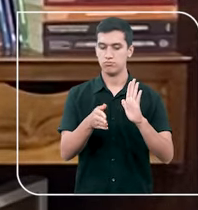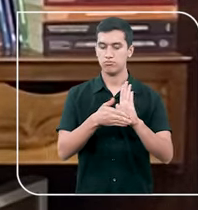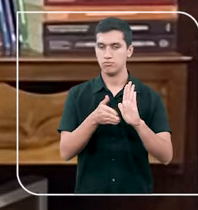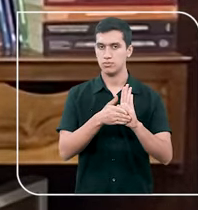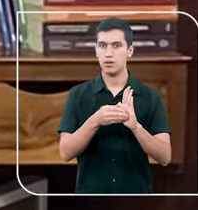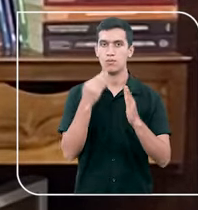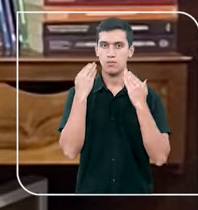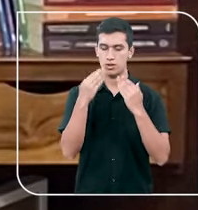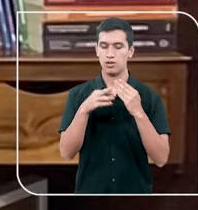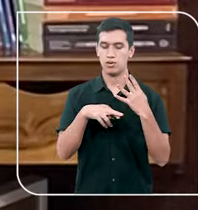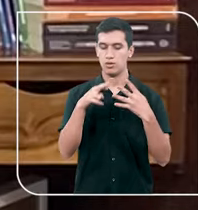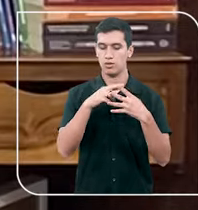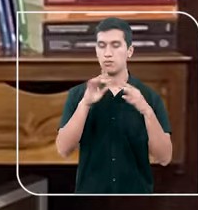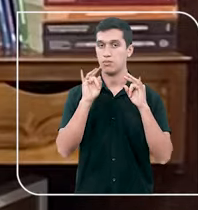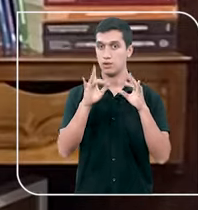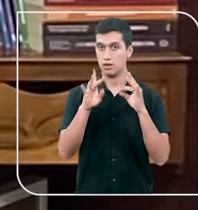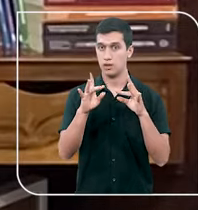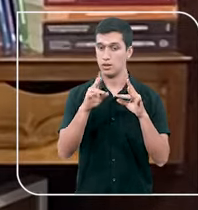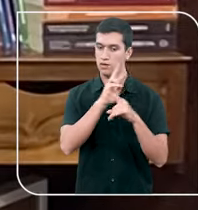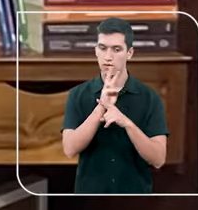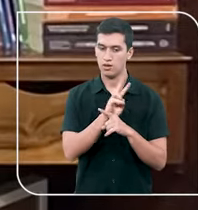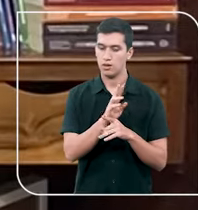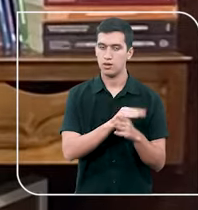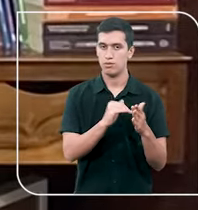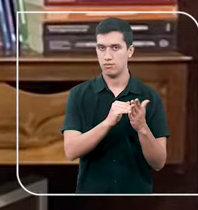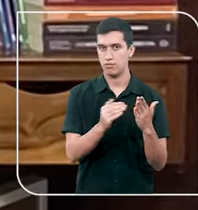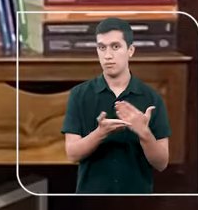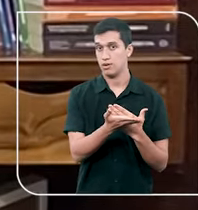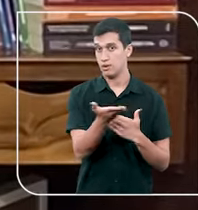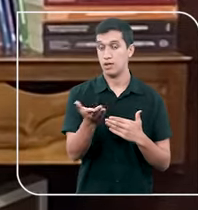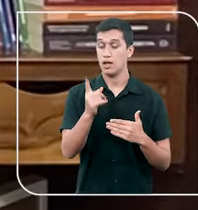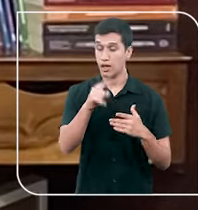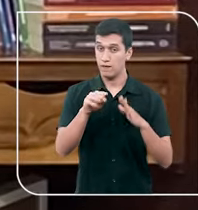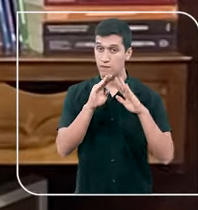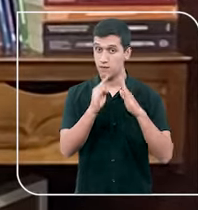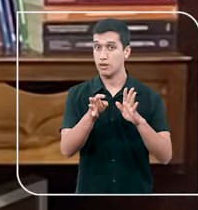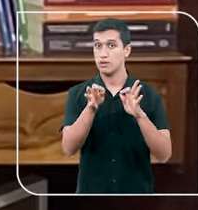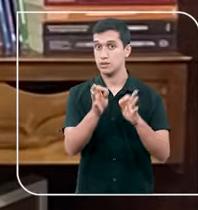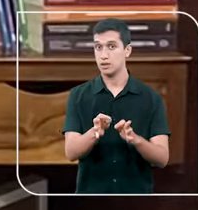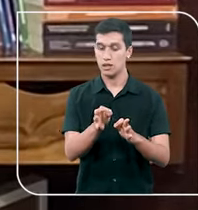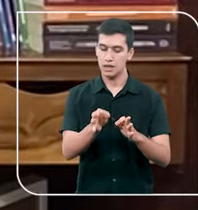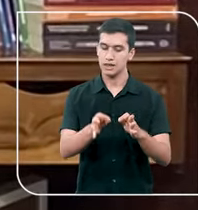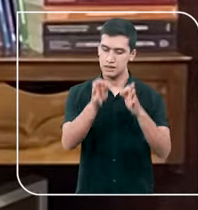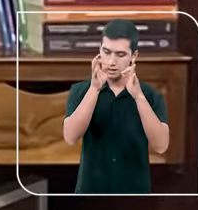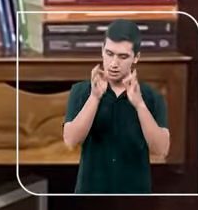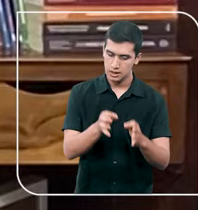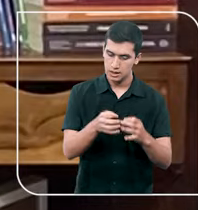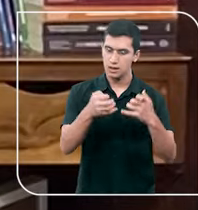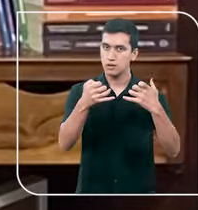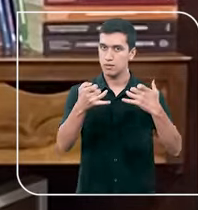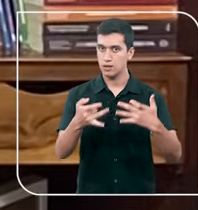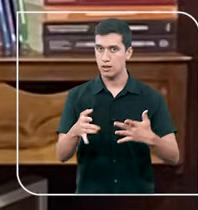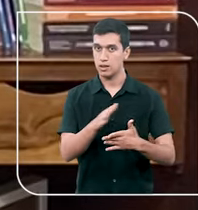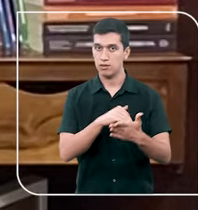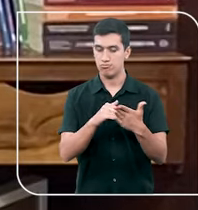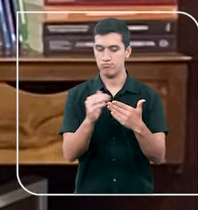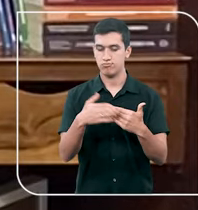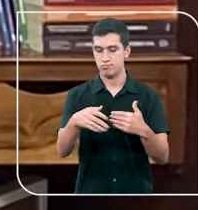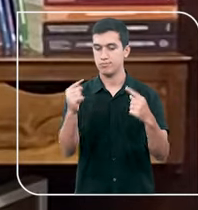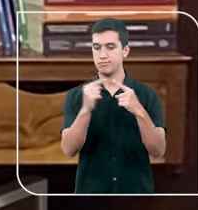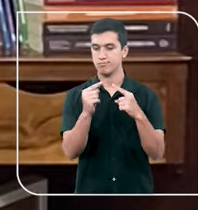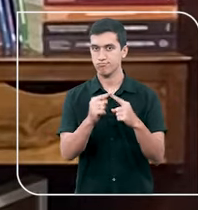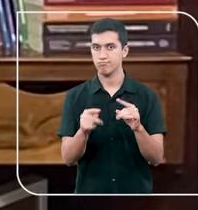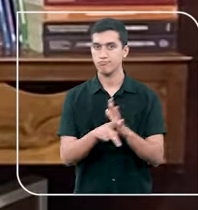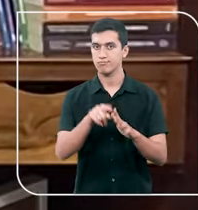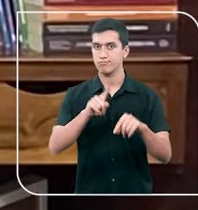pretensão do recurso especial, o mérito do recurso especial, que é exatamente a correta interpretação e aplicação